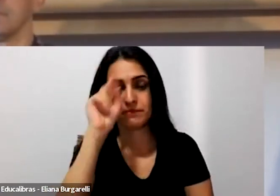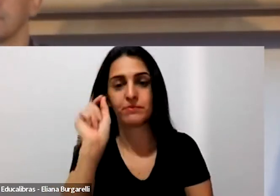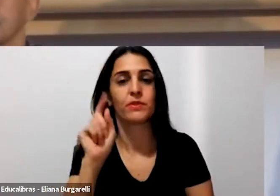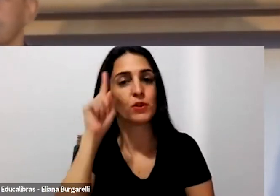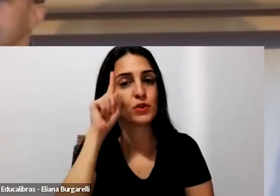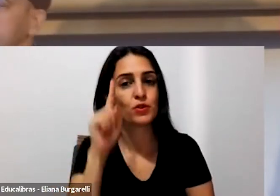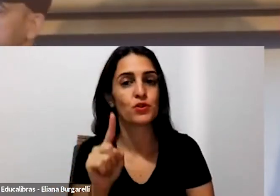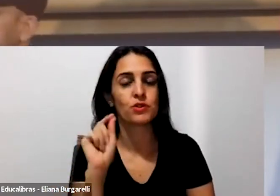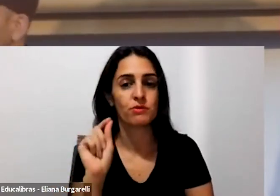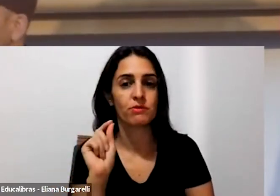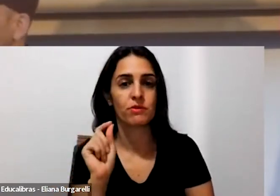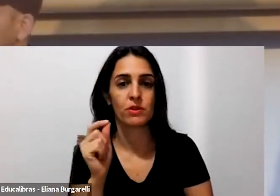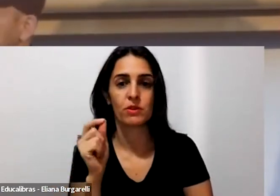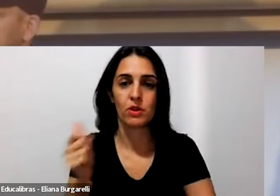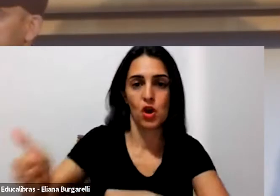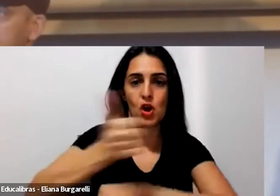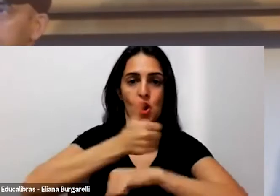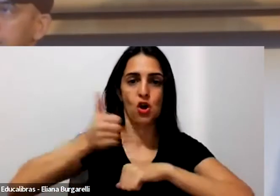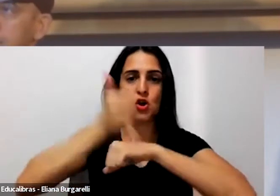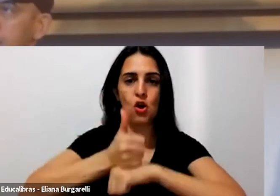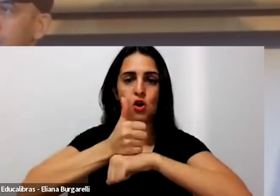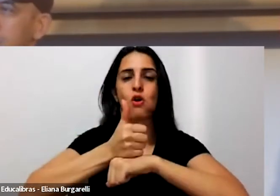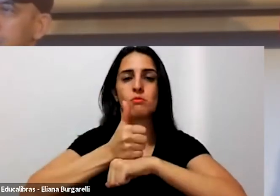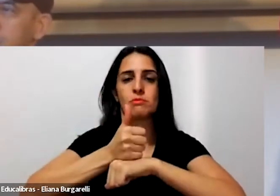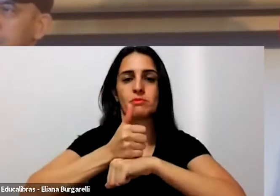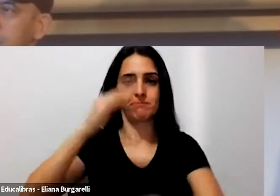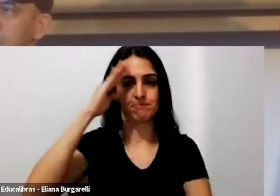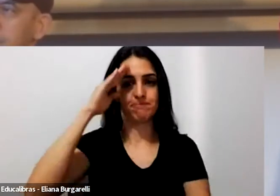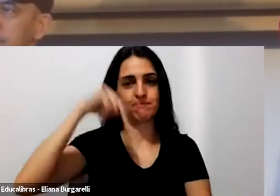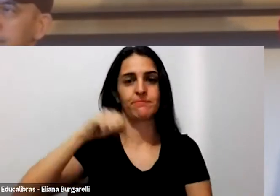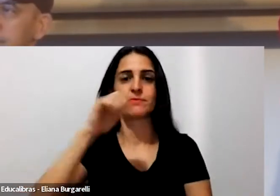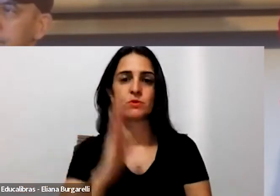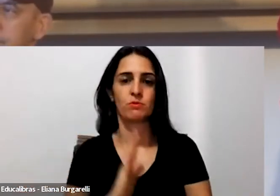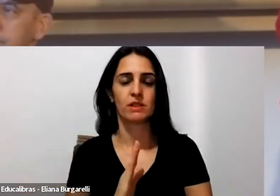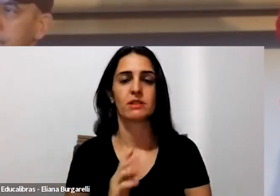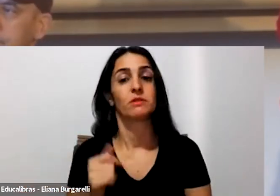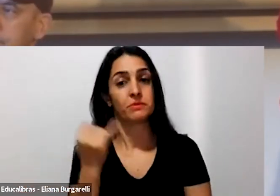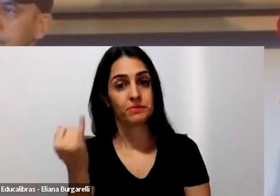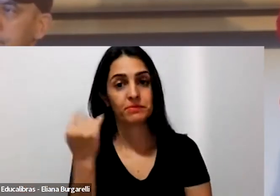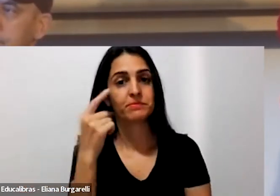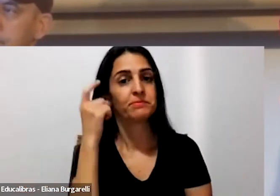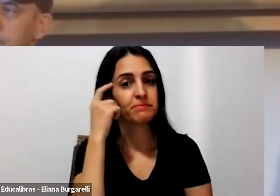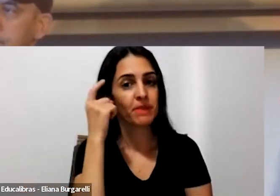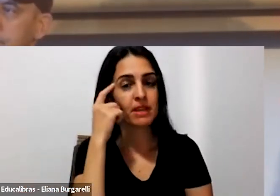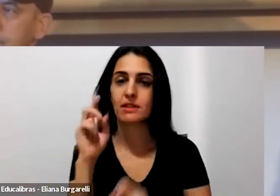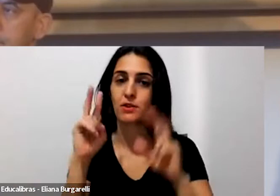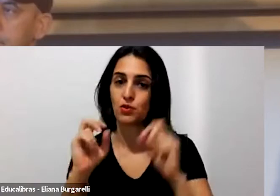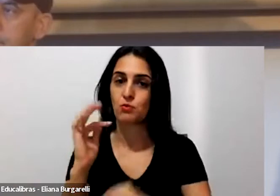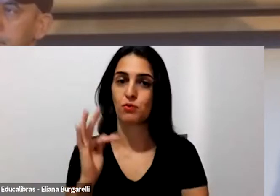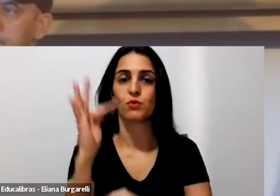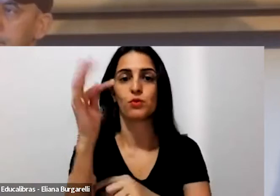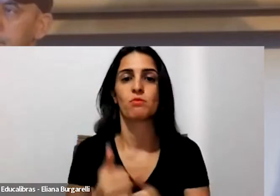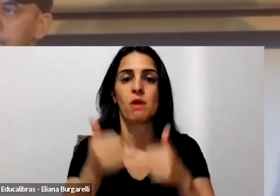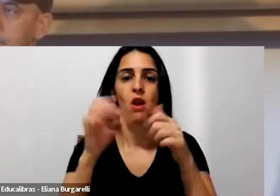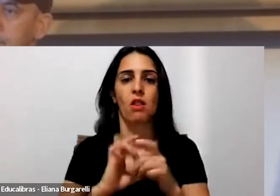foi instaurado um golpe militar no Brasil, e mais do que nunca é importante para que nós nos reunirmos para pensarmos sobre um futuro mais democrático